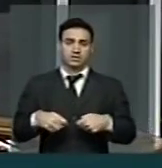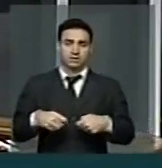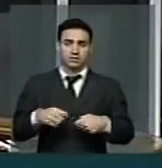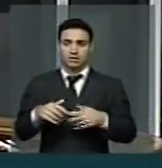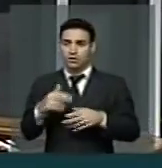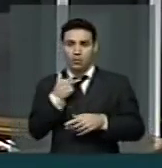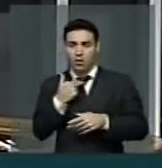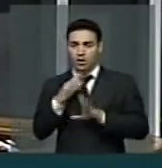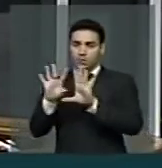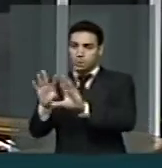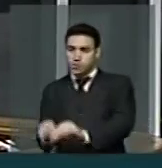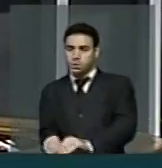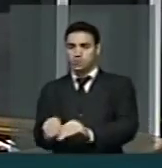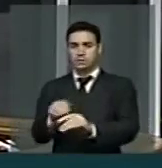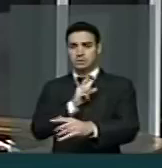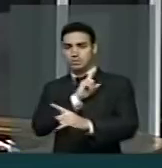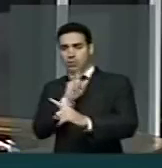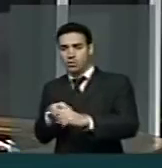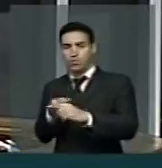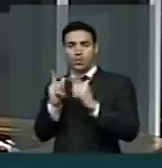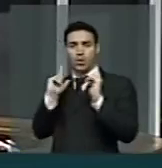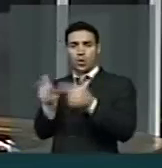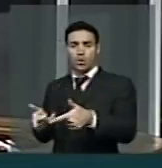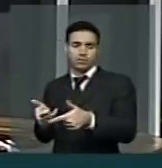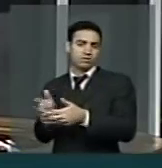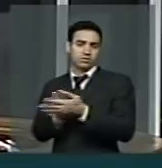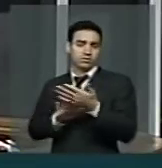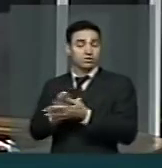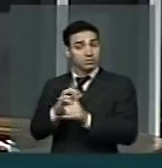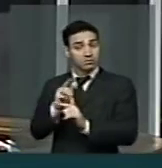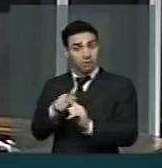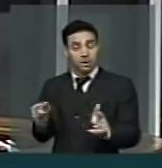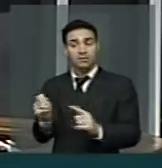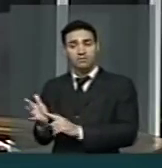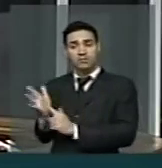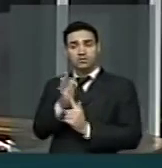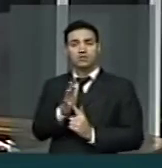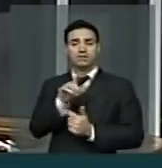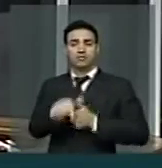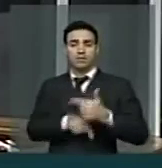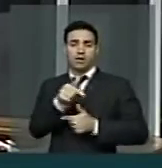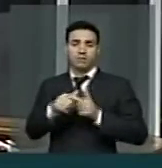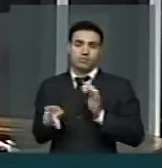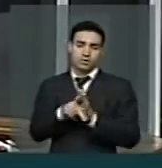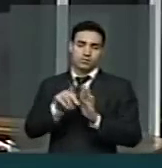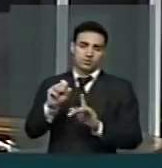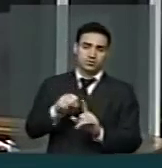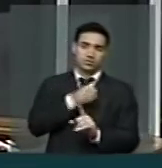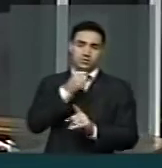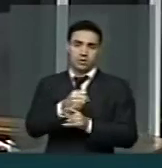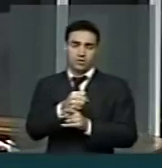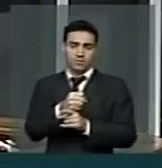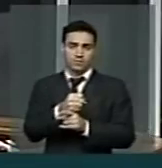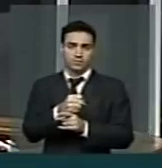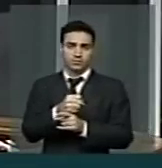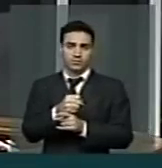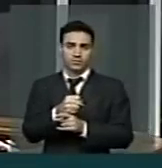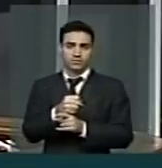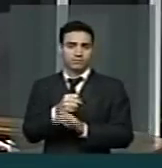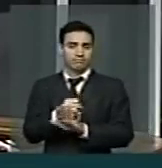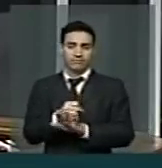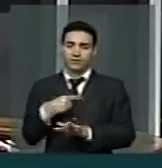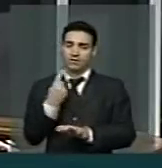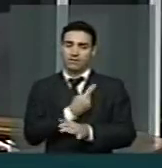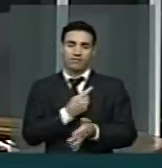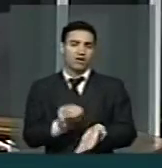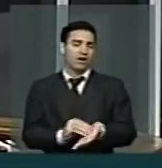ocultado, nem reprimido, mas devendo ser explicitado pelo trabalho da própria sociedade. Estamos longe de uma